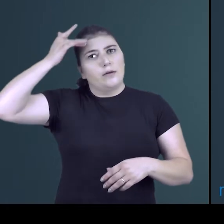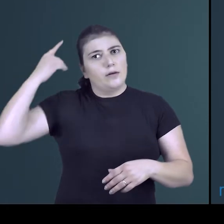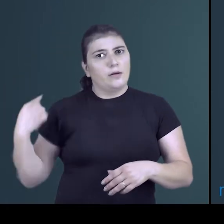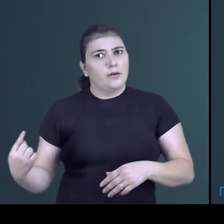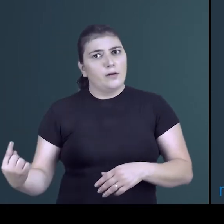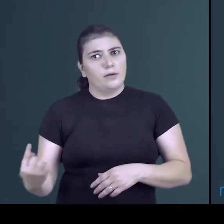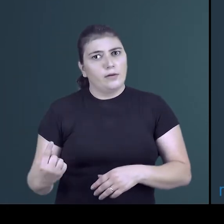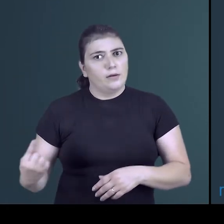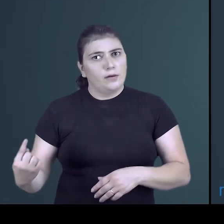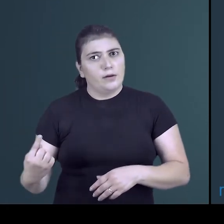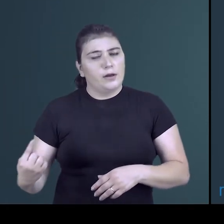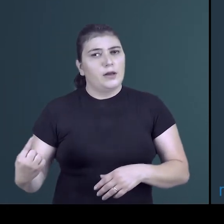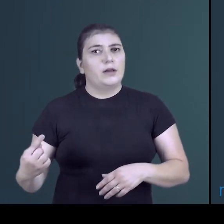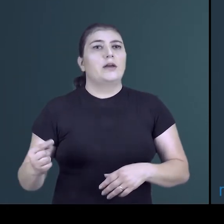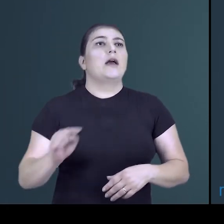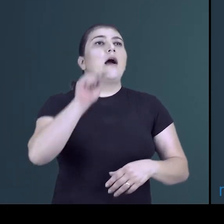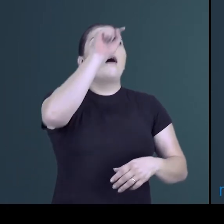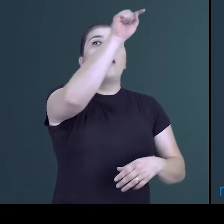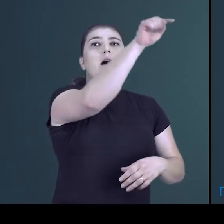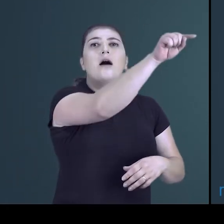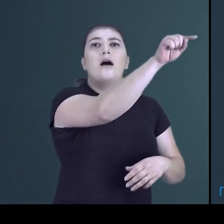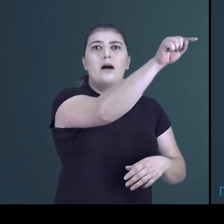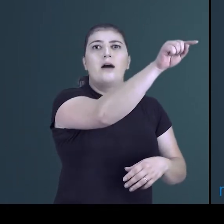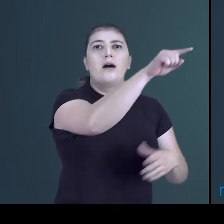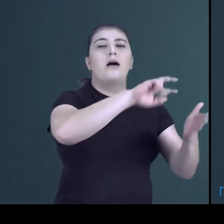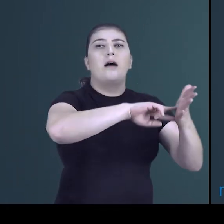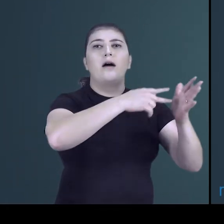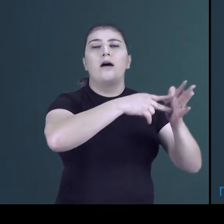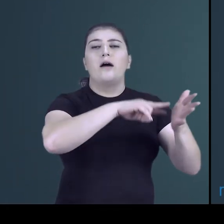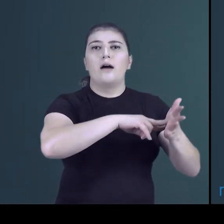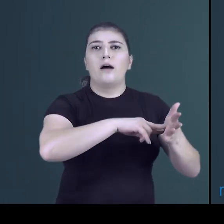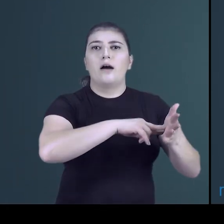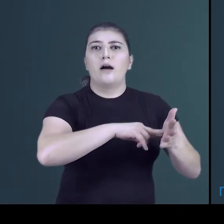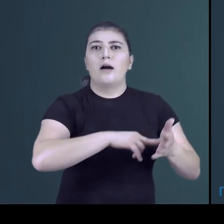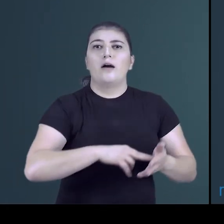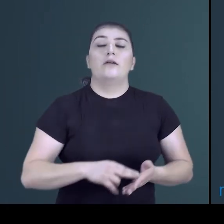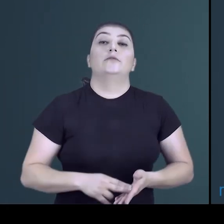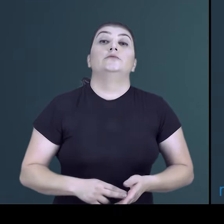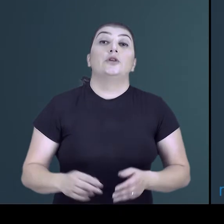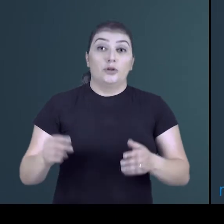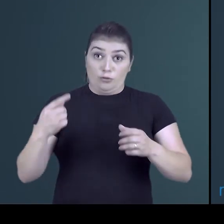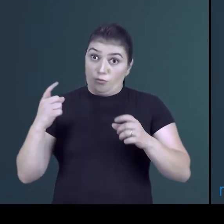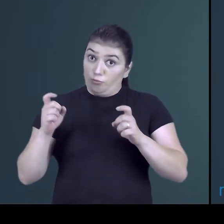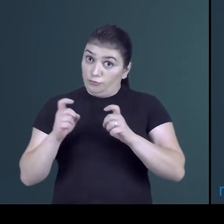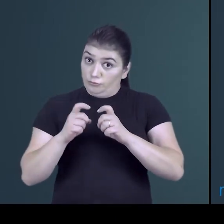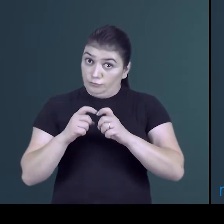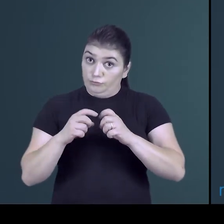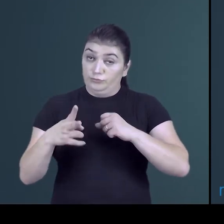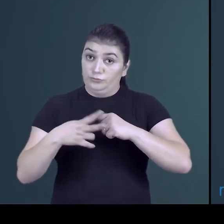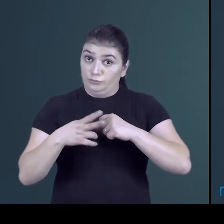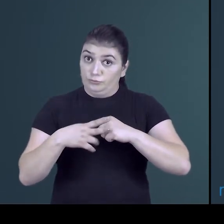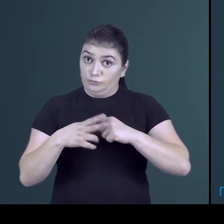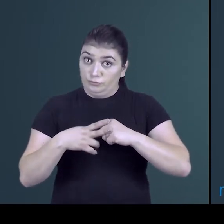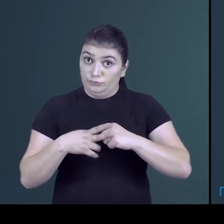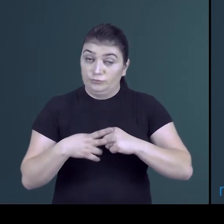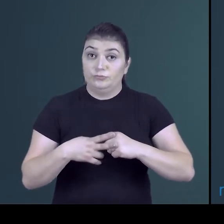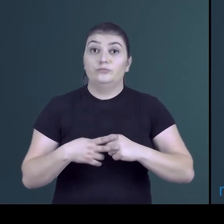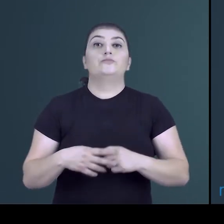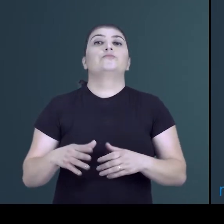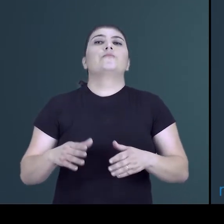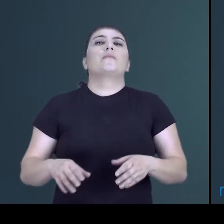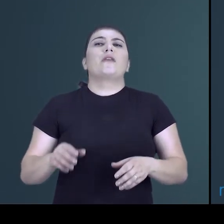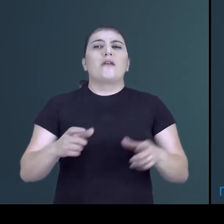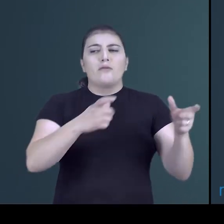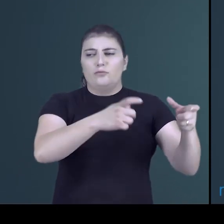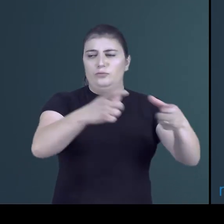singular, porque esse aluno significa ele. Já na concordância verbal com o sujeito composto, observamos a